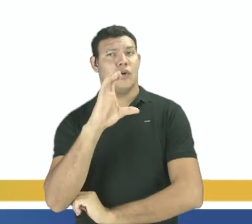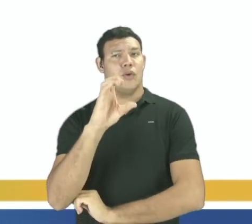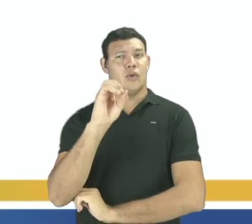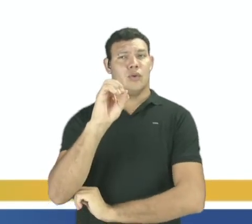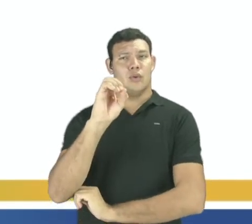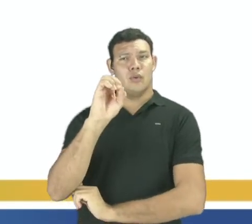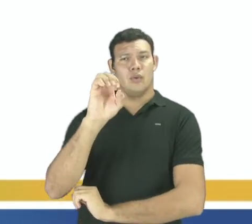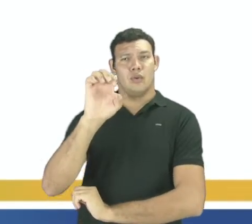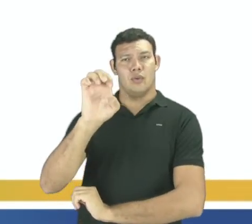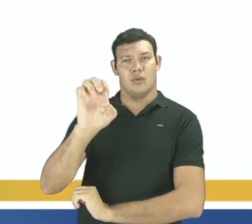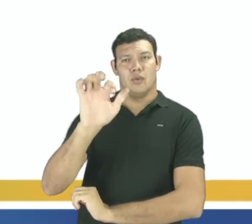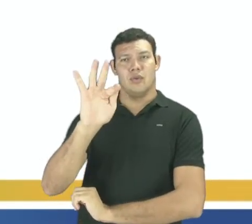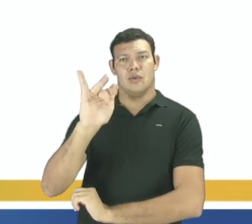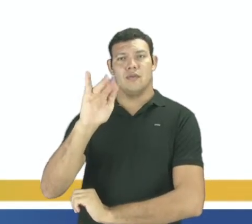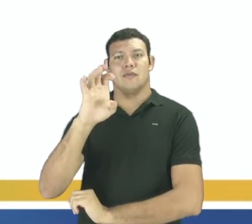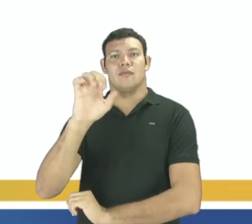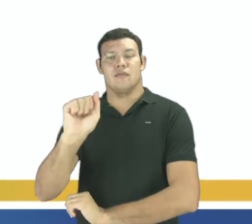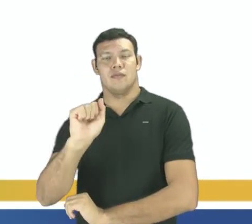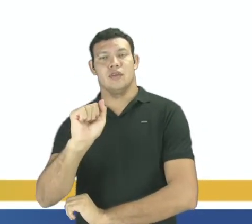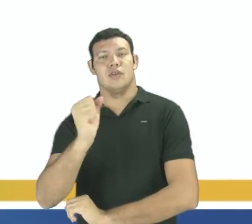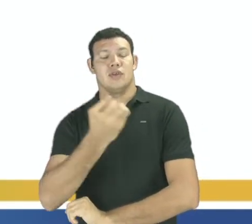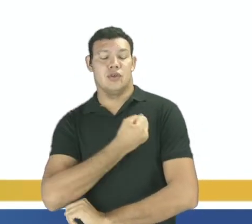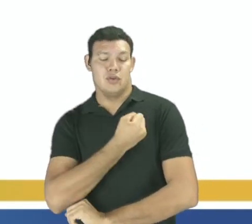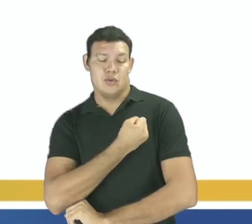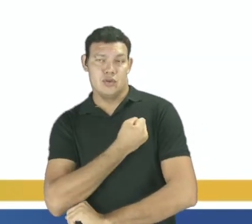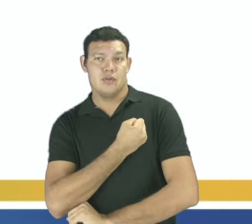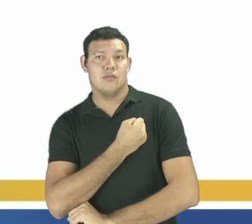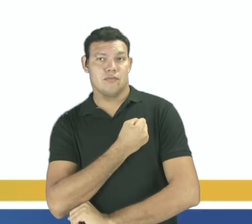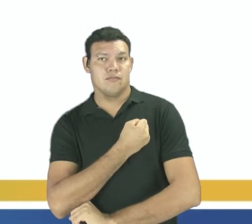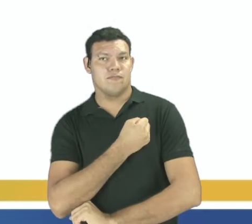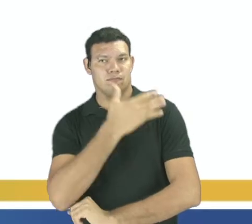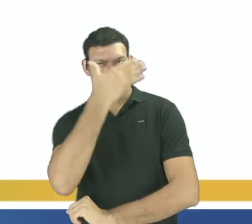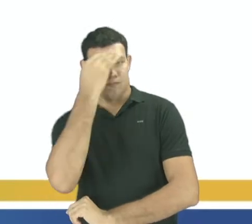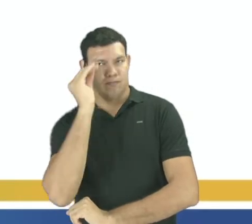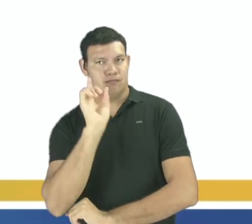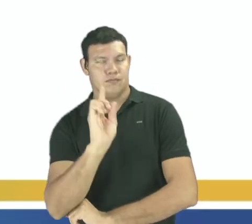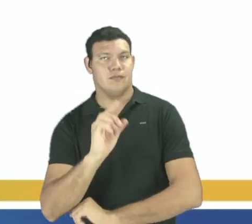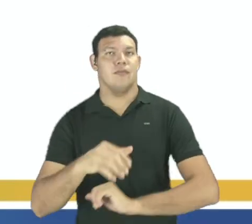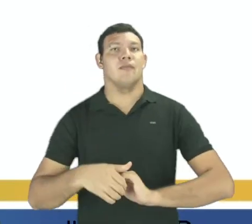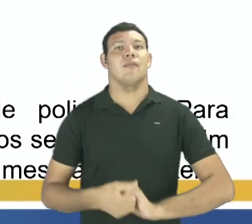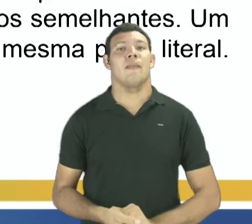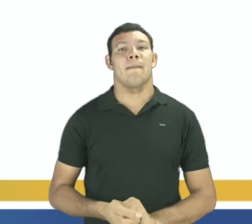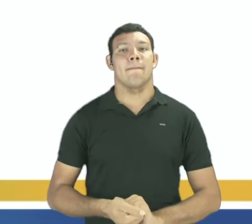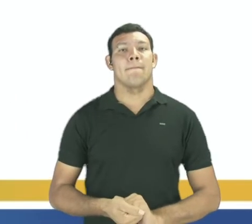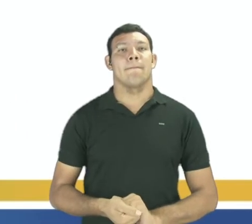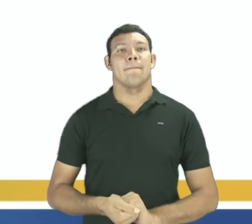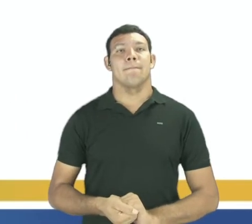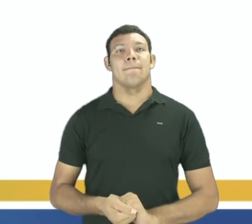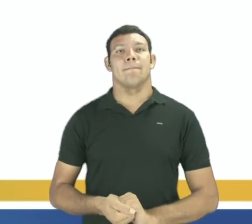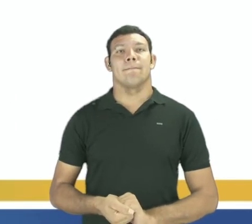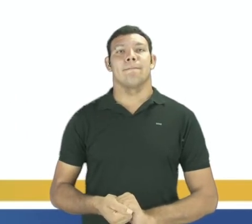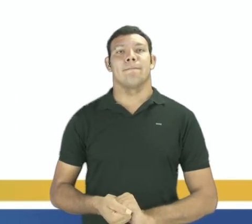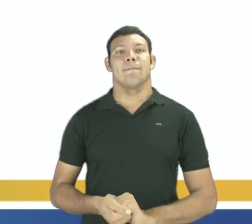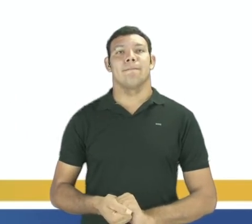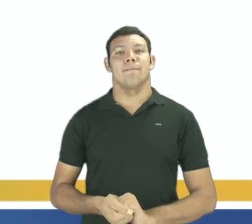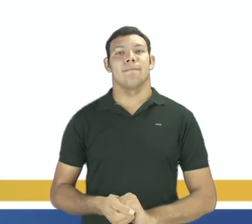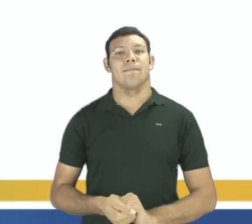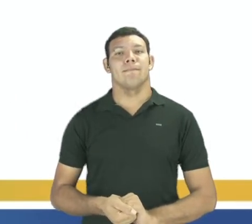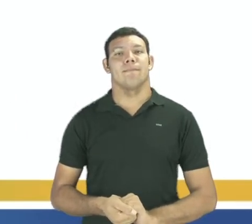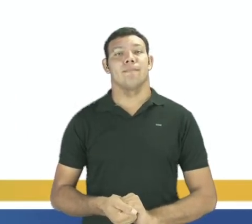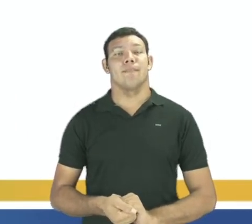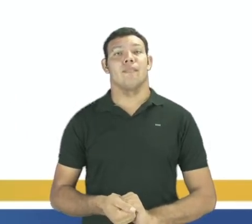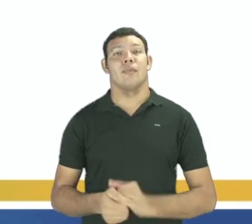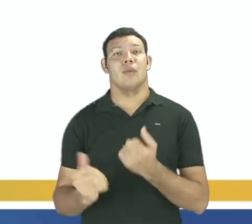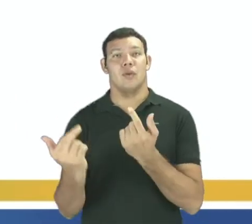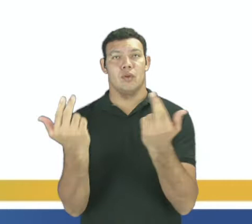é a parte numérica. Então, não esqueçam desse detalhe, tá? Os termos semelhantes, a